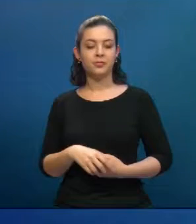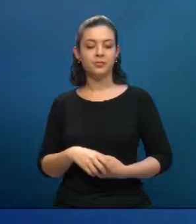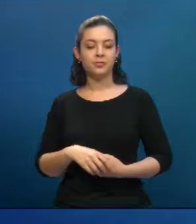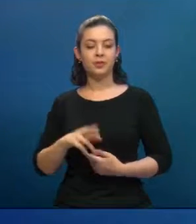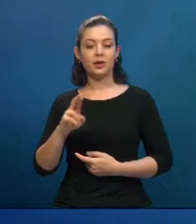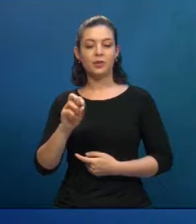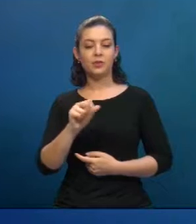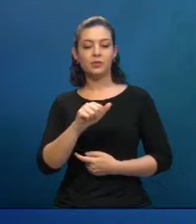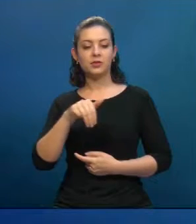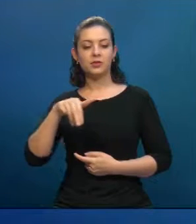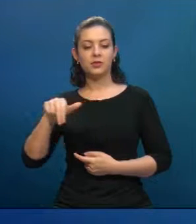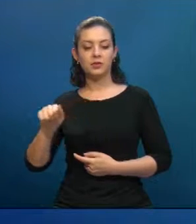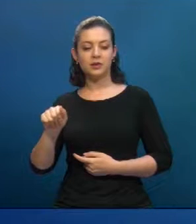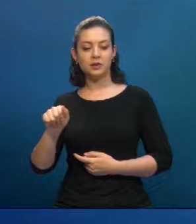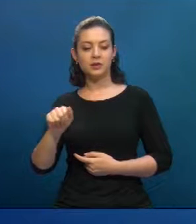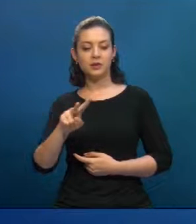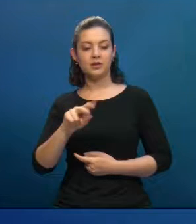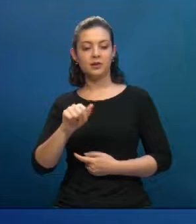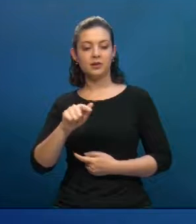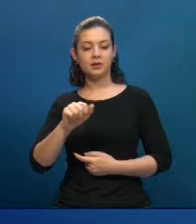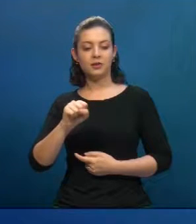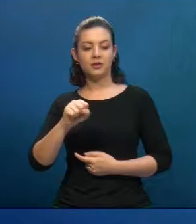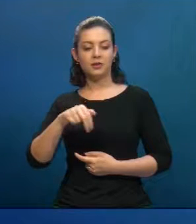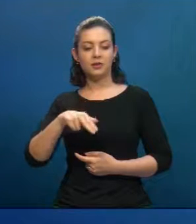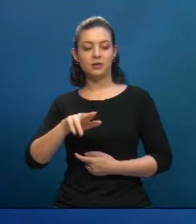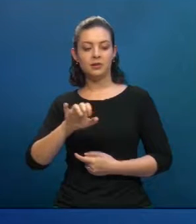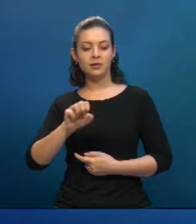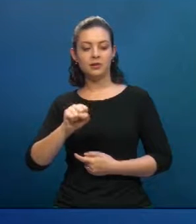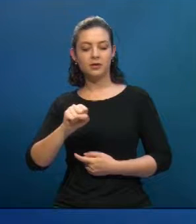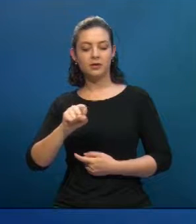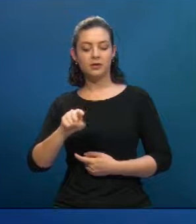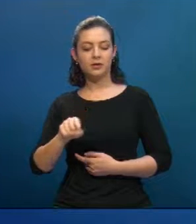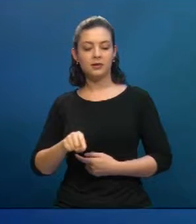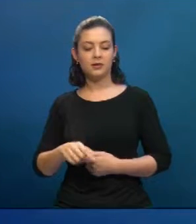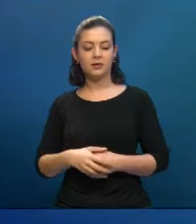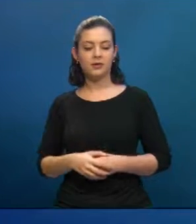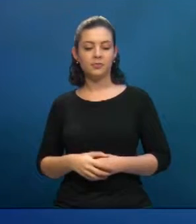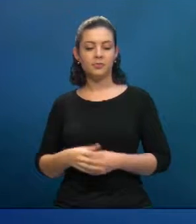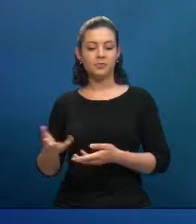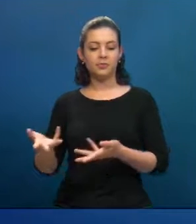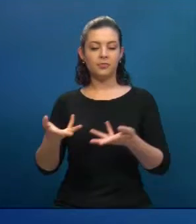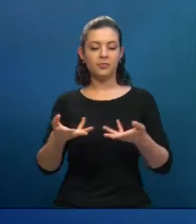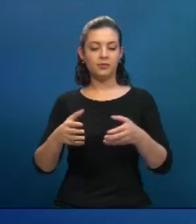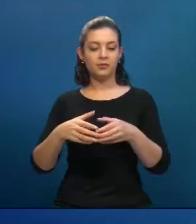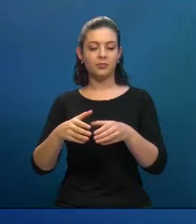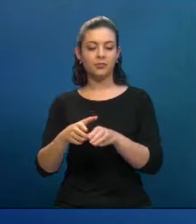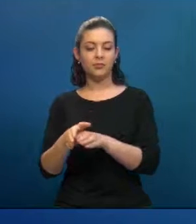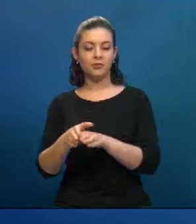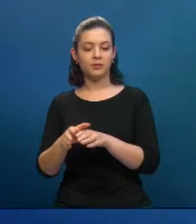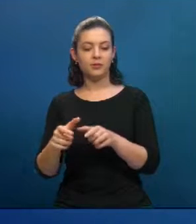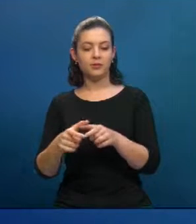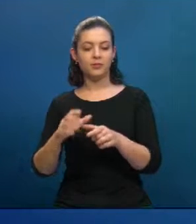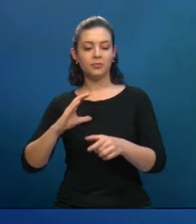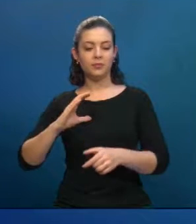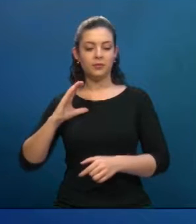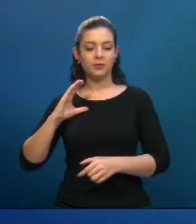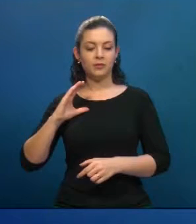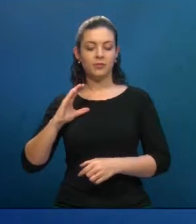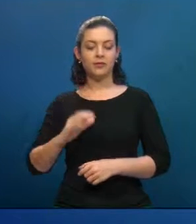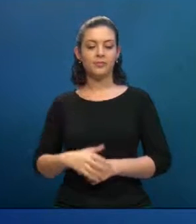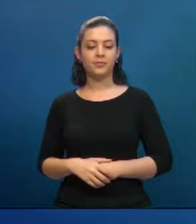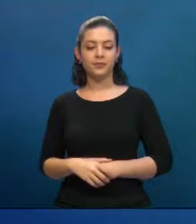a rosana está no vasco justamente veio a convite da comissão de cidadania e